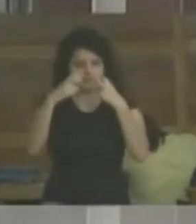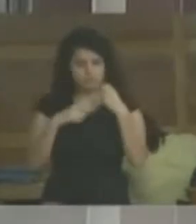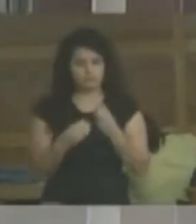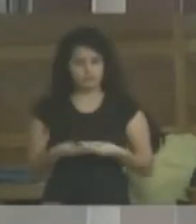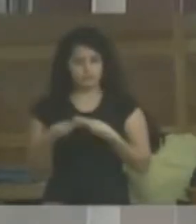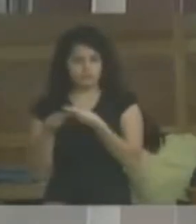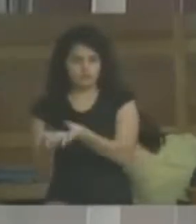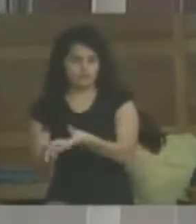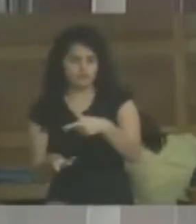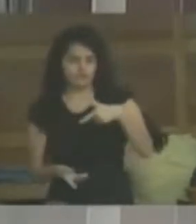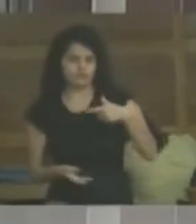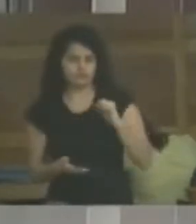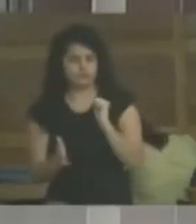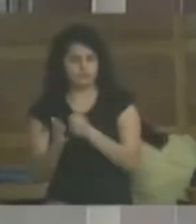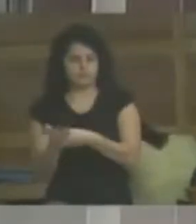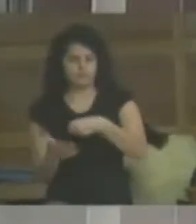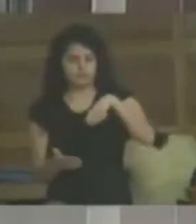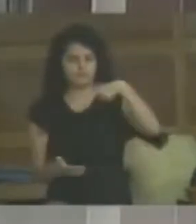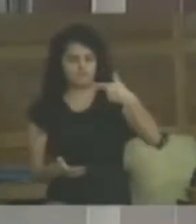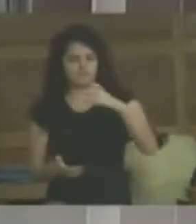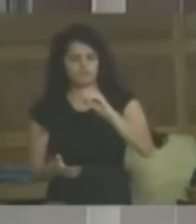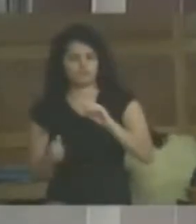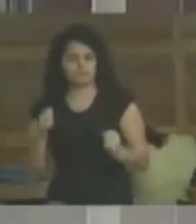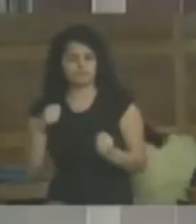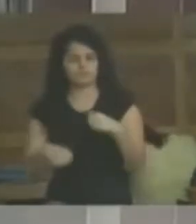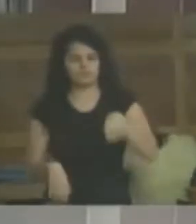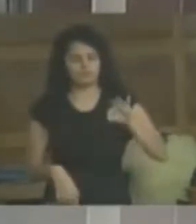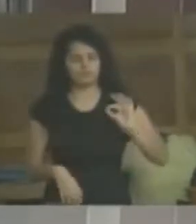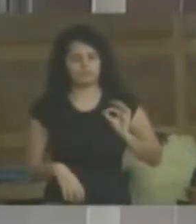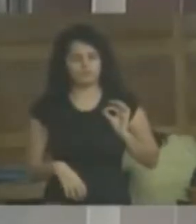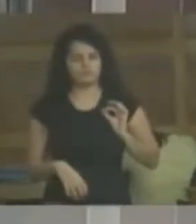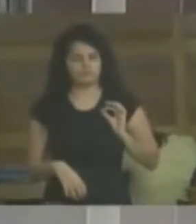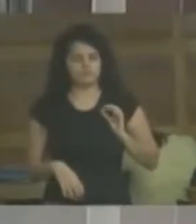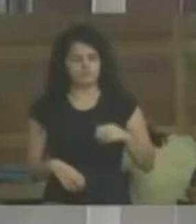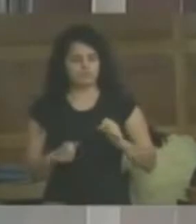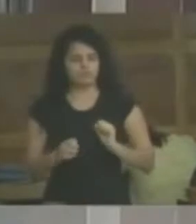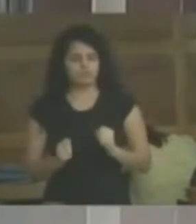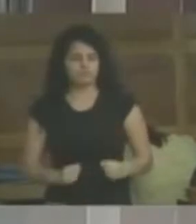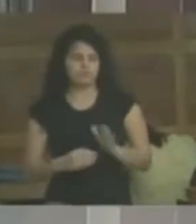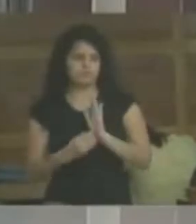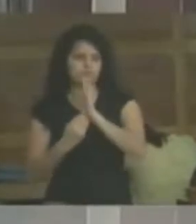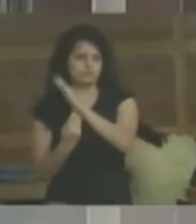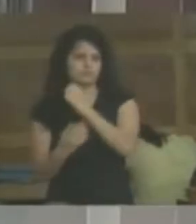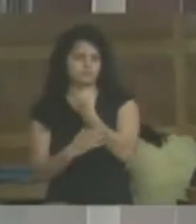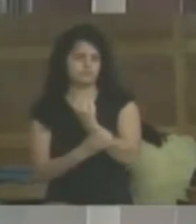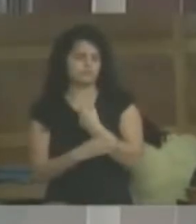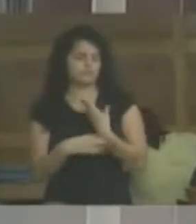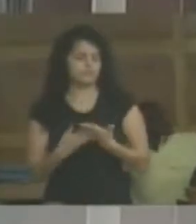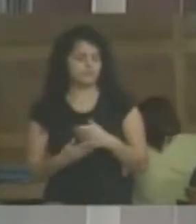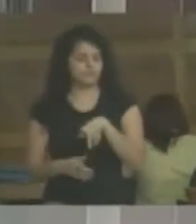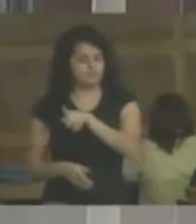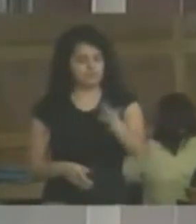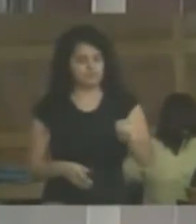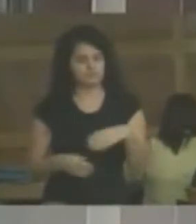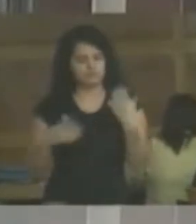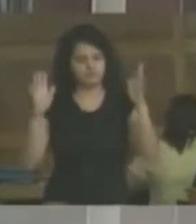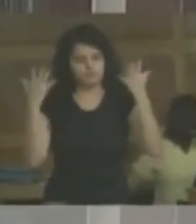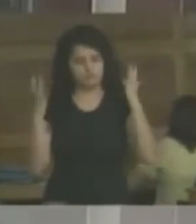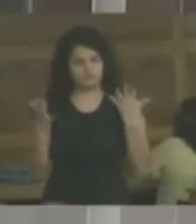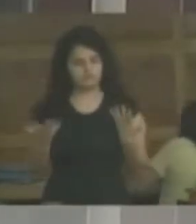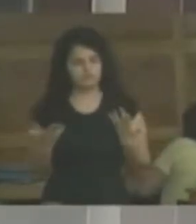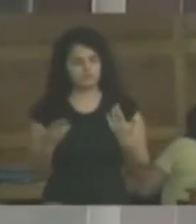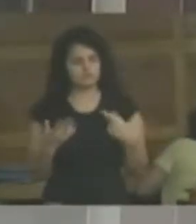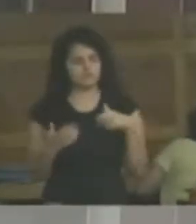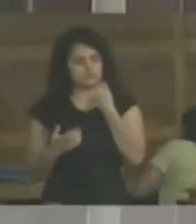disponibilizou e está comprando 20 viaturas com recurso próprio para ajudar na segurança. Então, vocês estão de parabéns, a senhora que veio